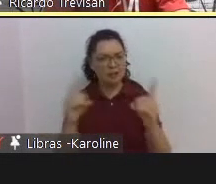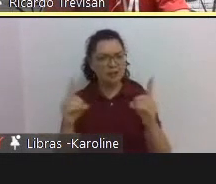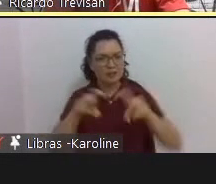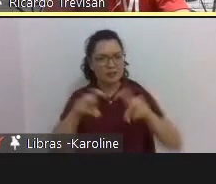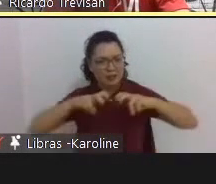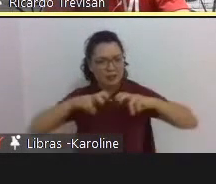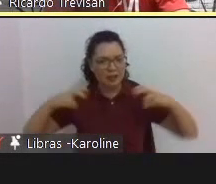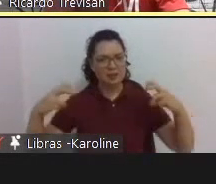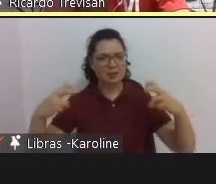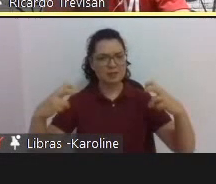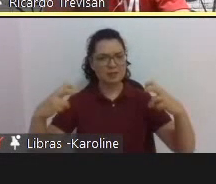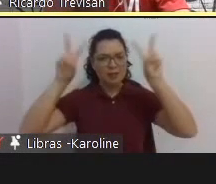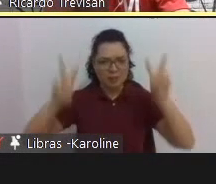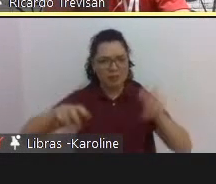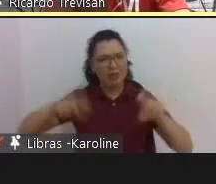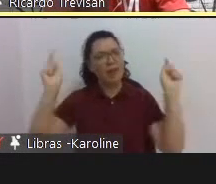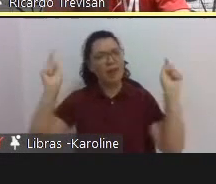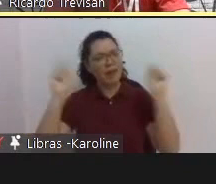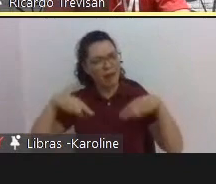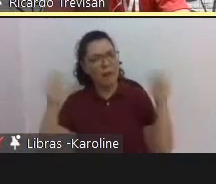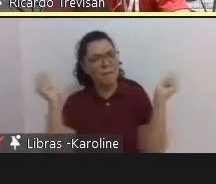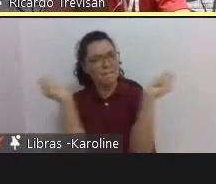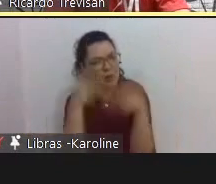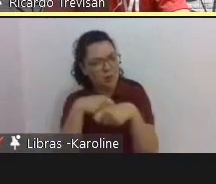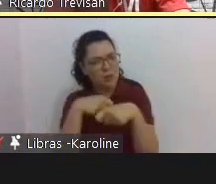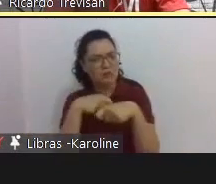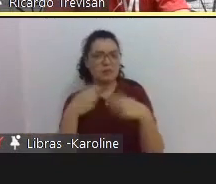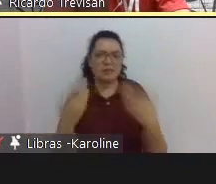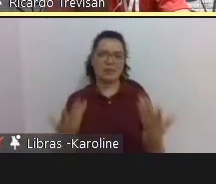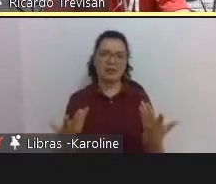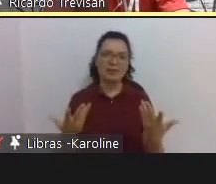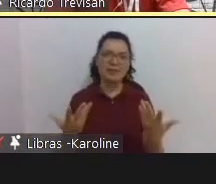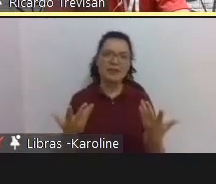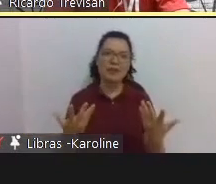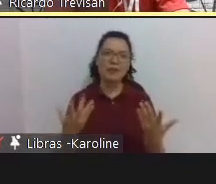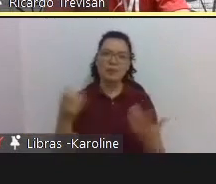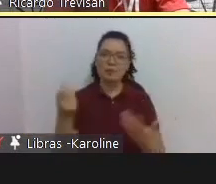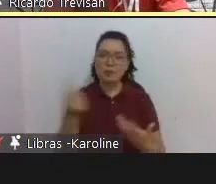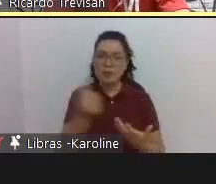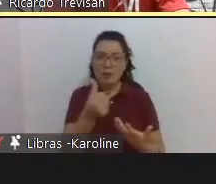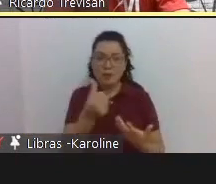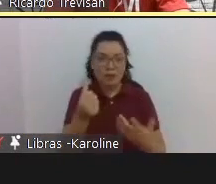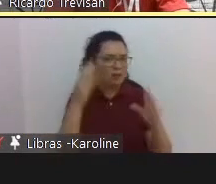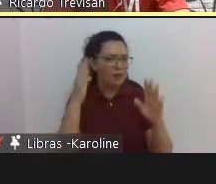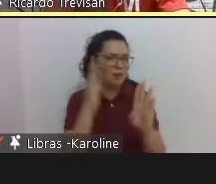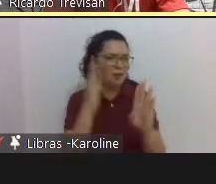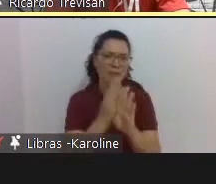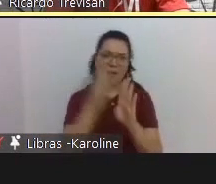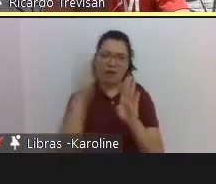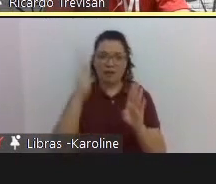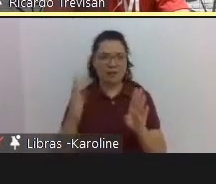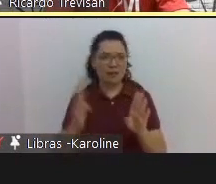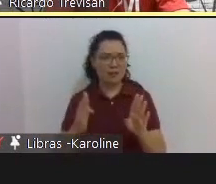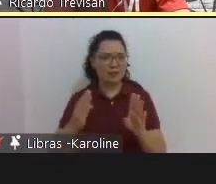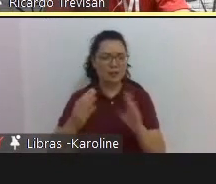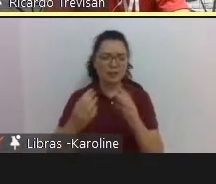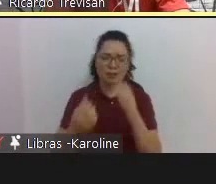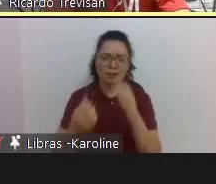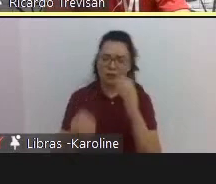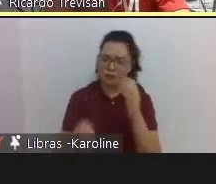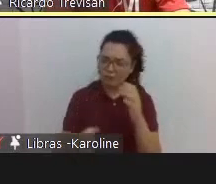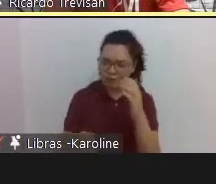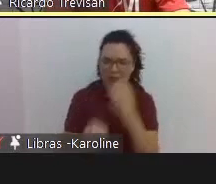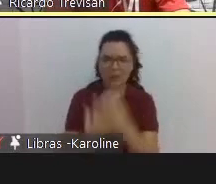momento de nos unirmos. A Amparque só existe pelo e para o coletivo. Certamente há muitas e